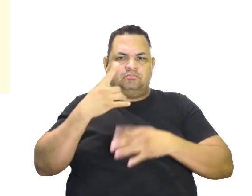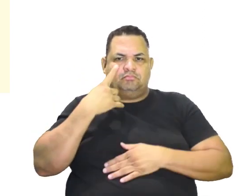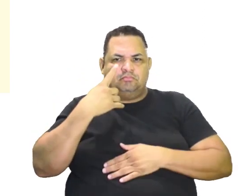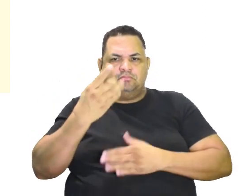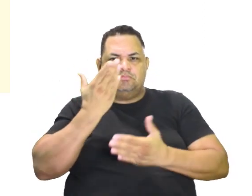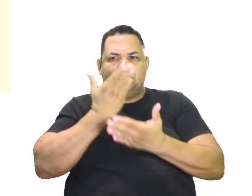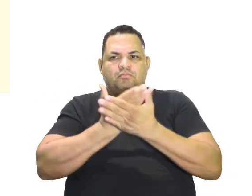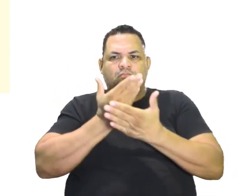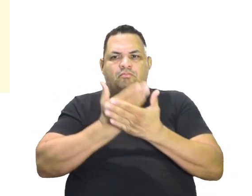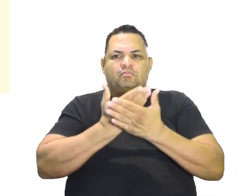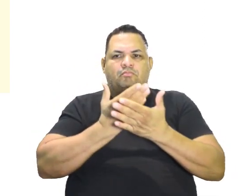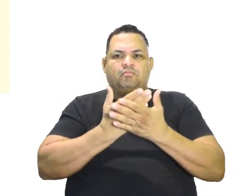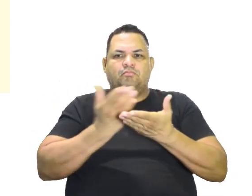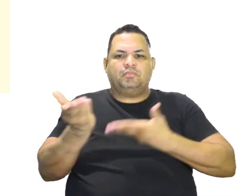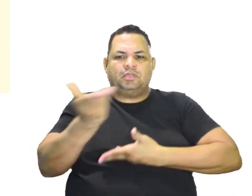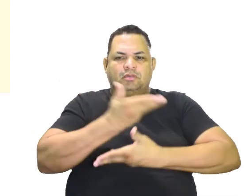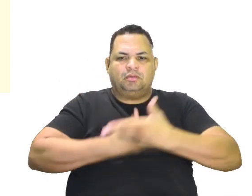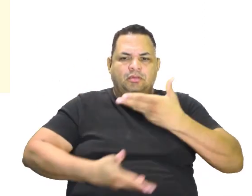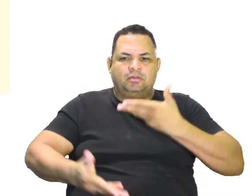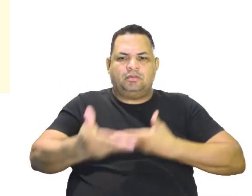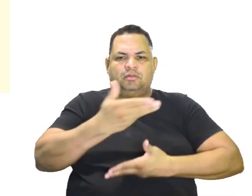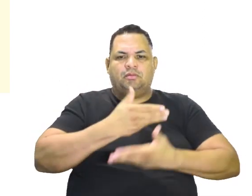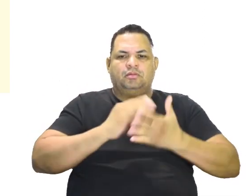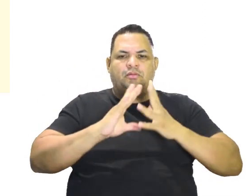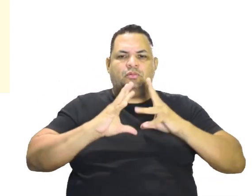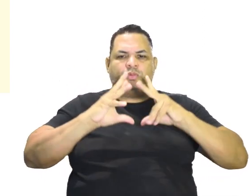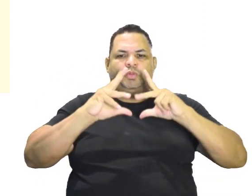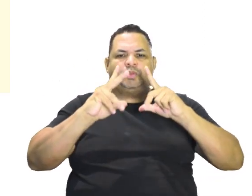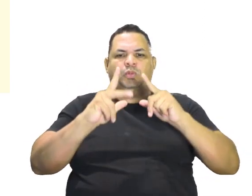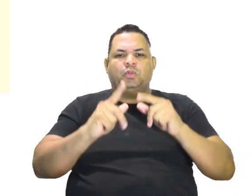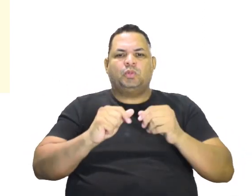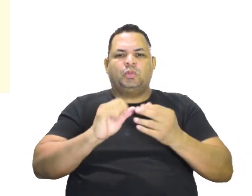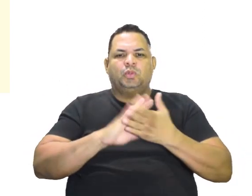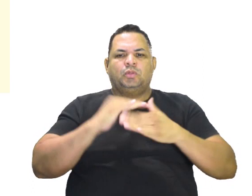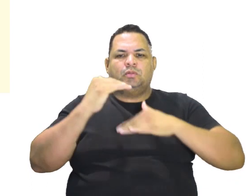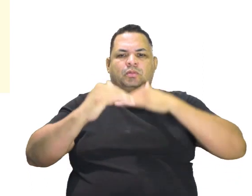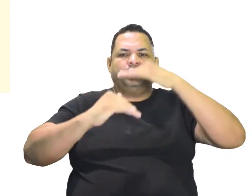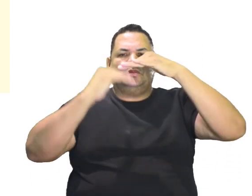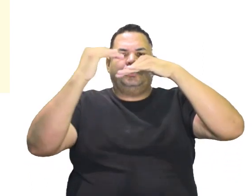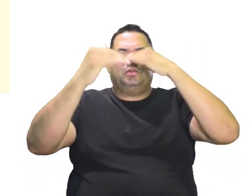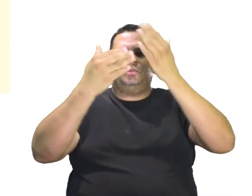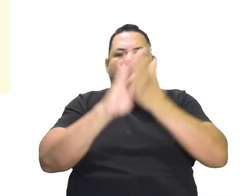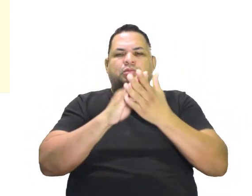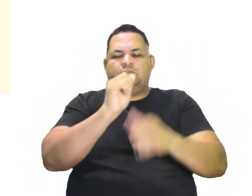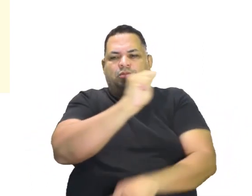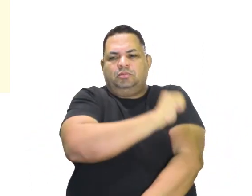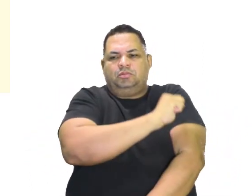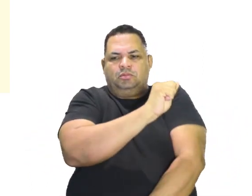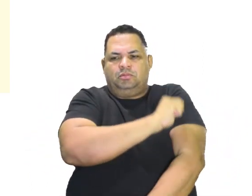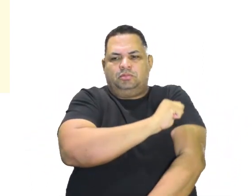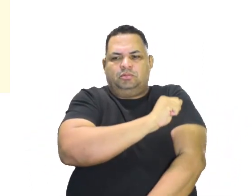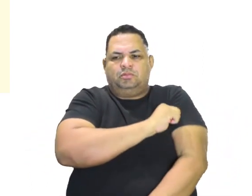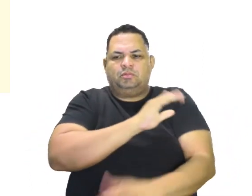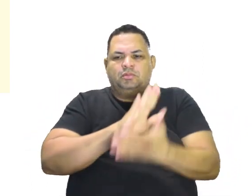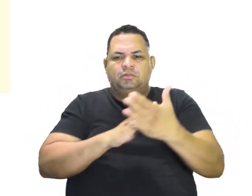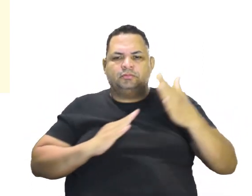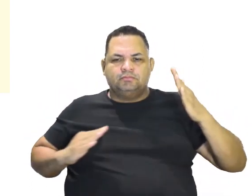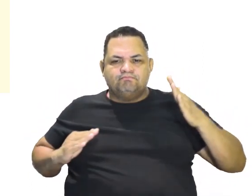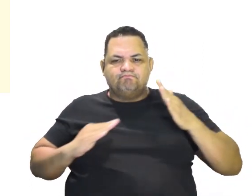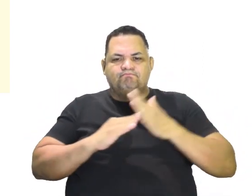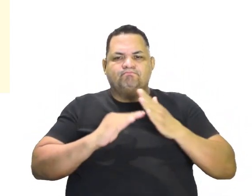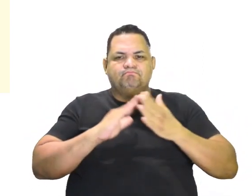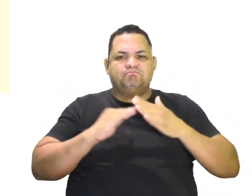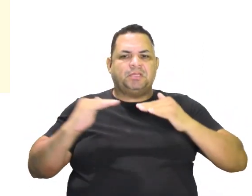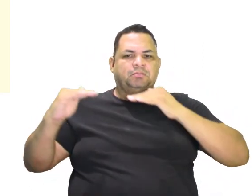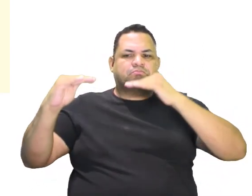verificar, de estudar, de intermediar todo o desenvolvimento daqueles alunos para atingir o